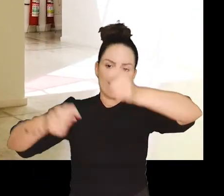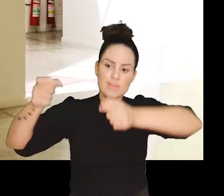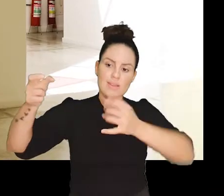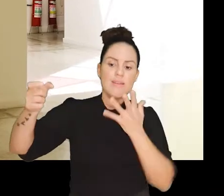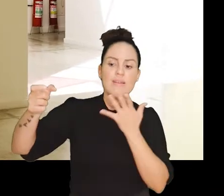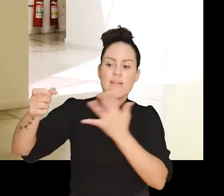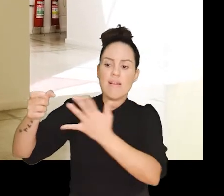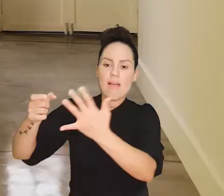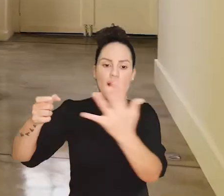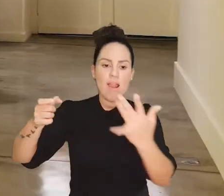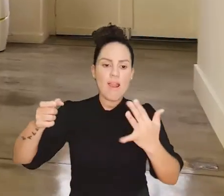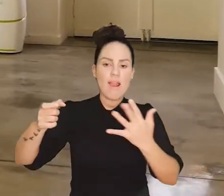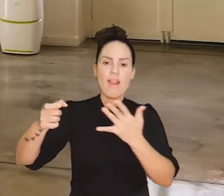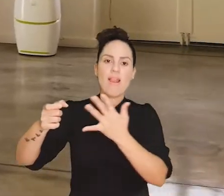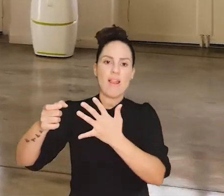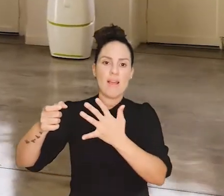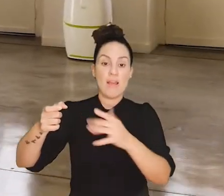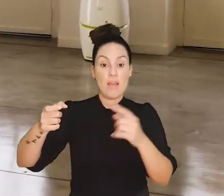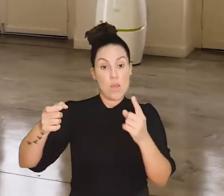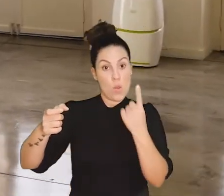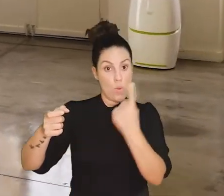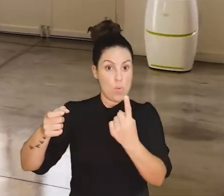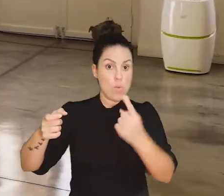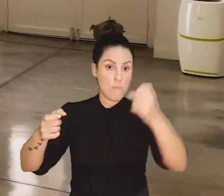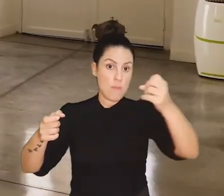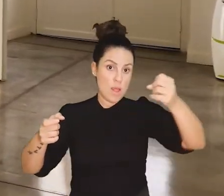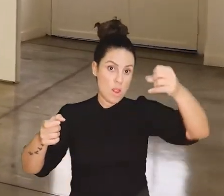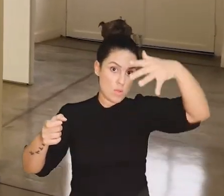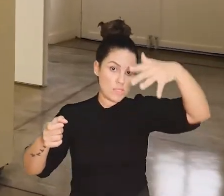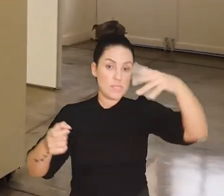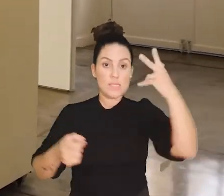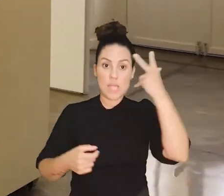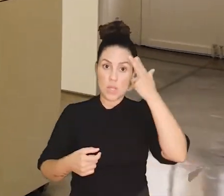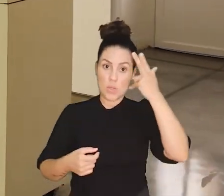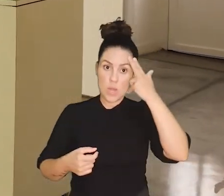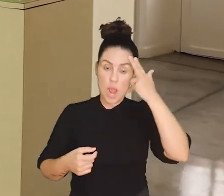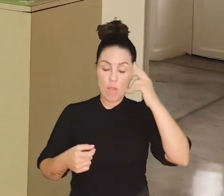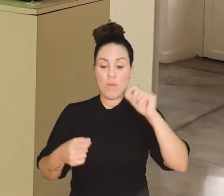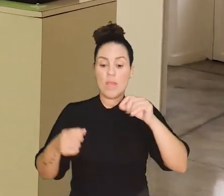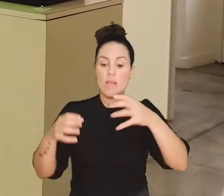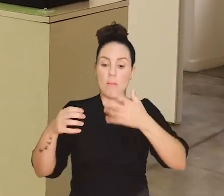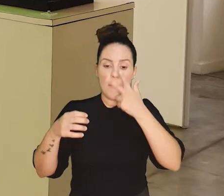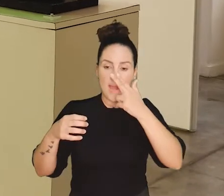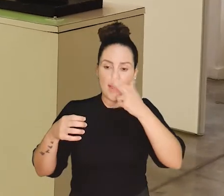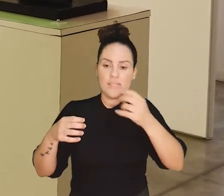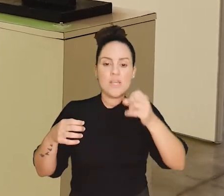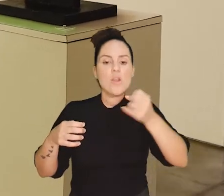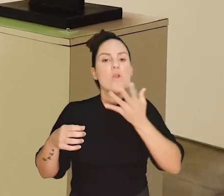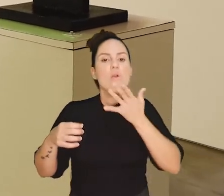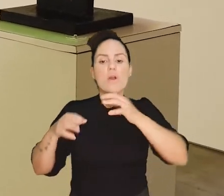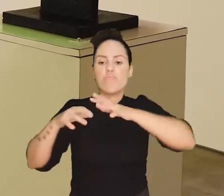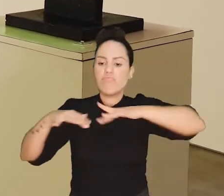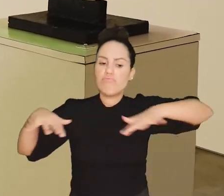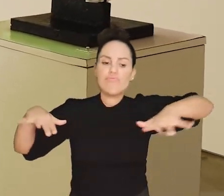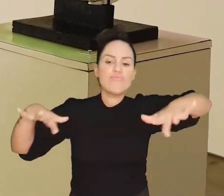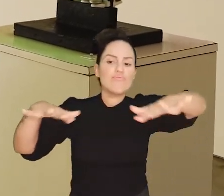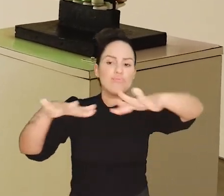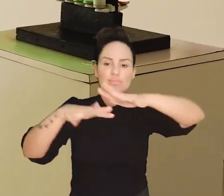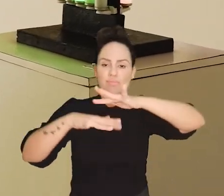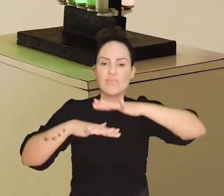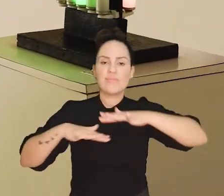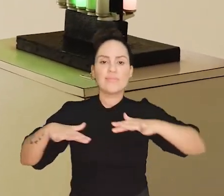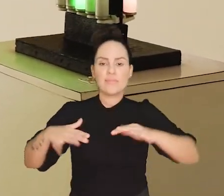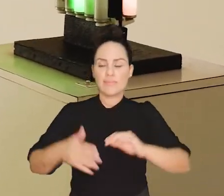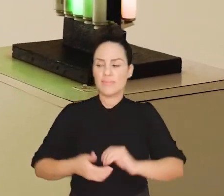em linhas, e essa luz artificial se contrapõe à luz natural que quer se insinuar